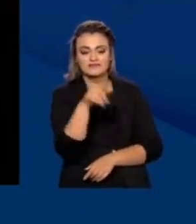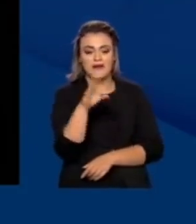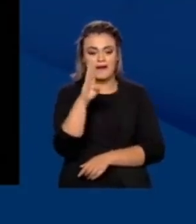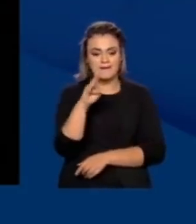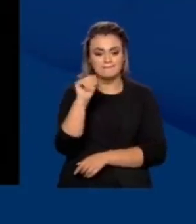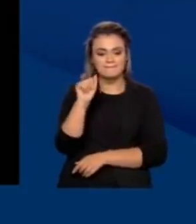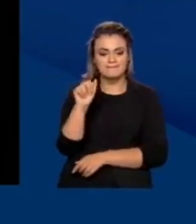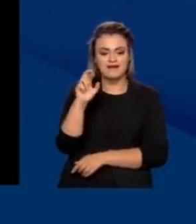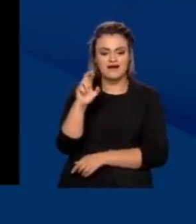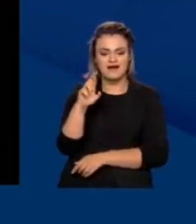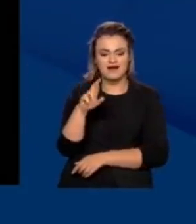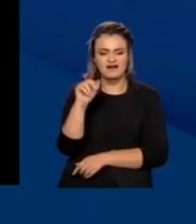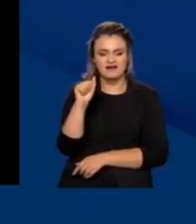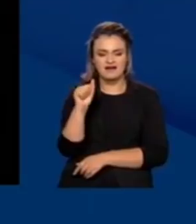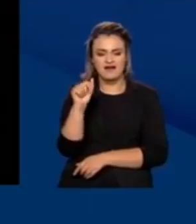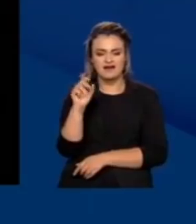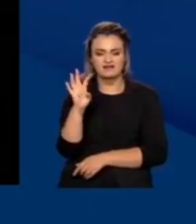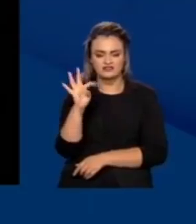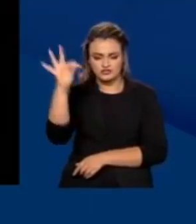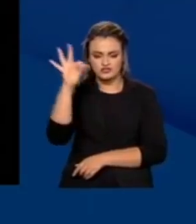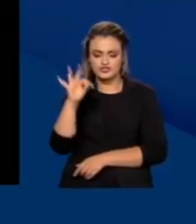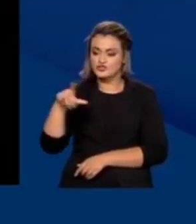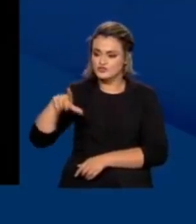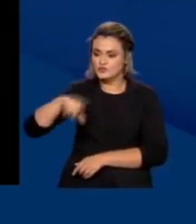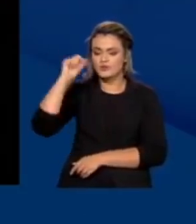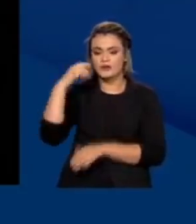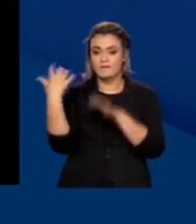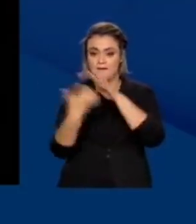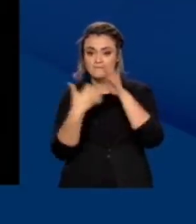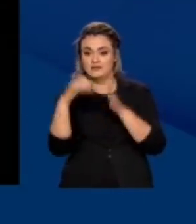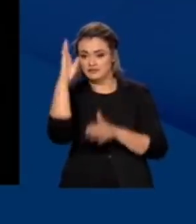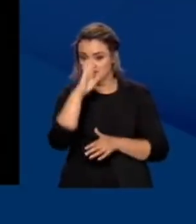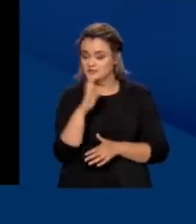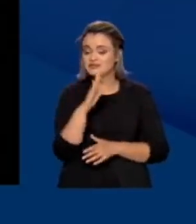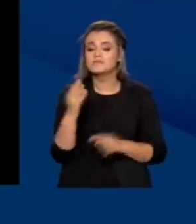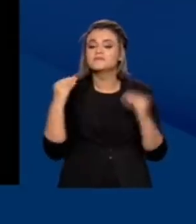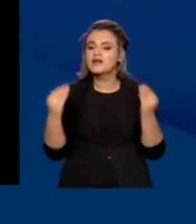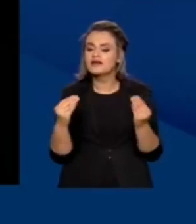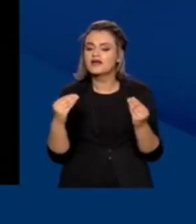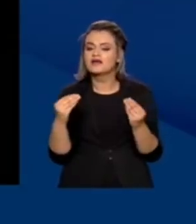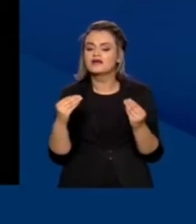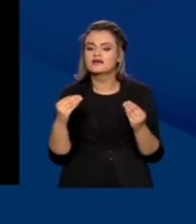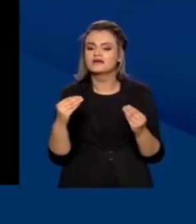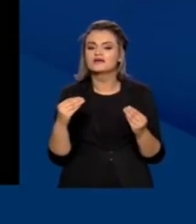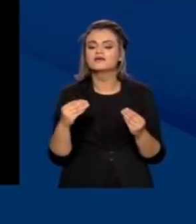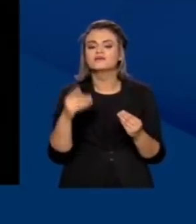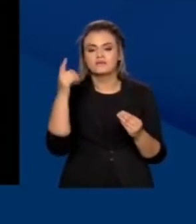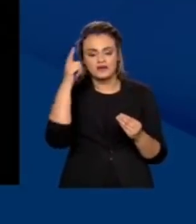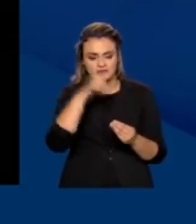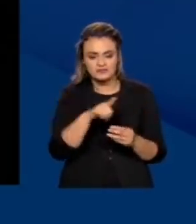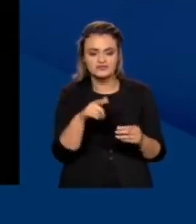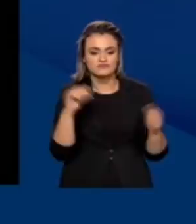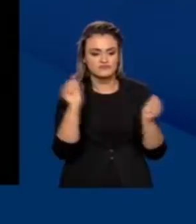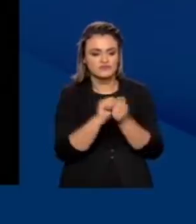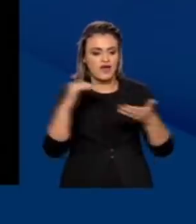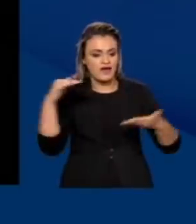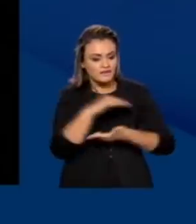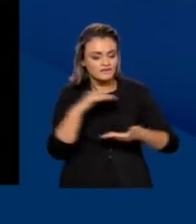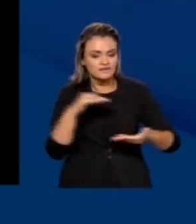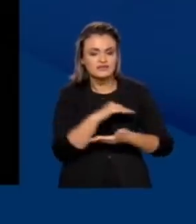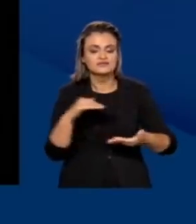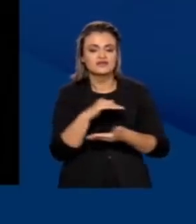ela designou uma empresa brasileira para realizar a submissão junto à Anvisa